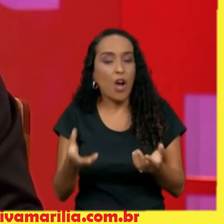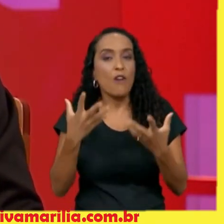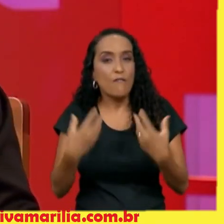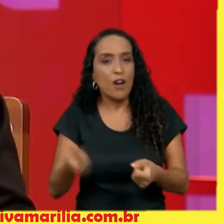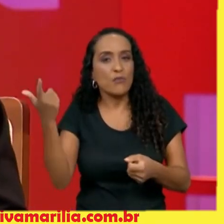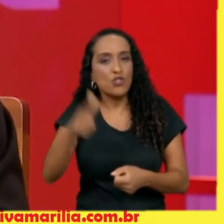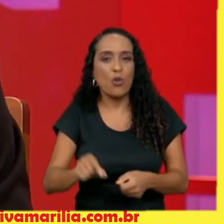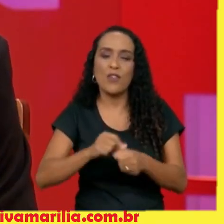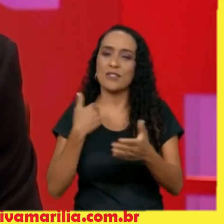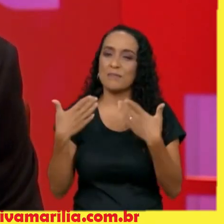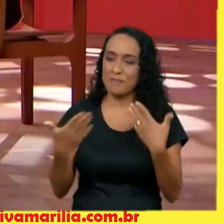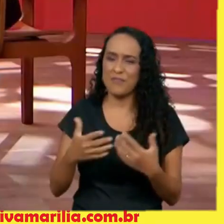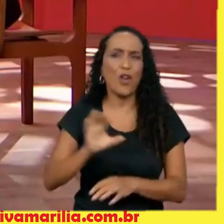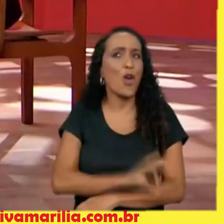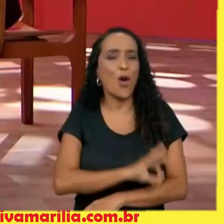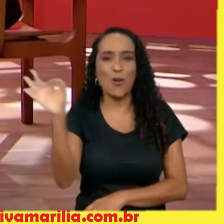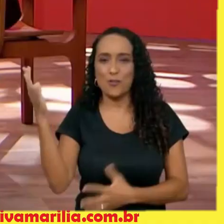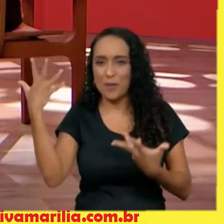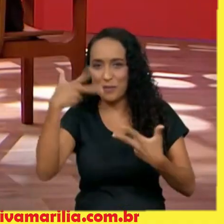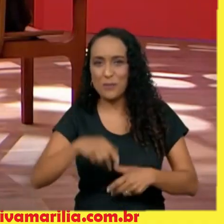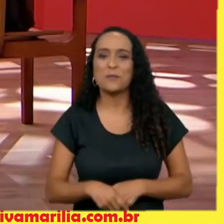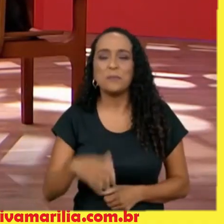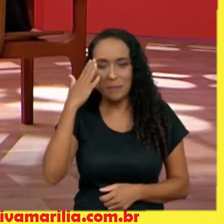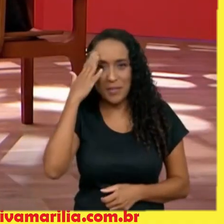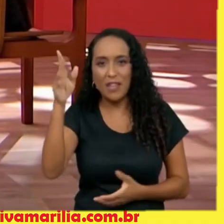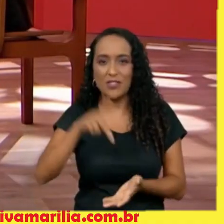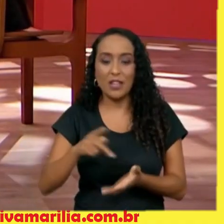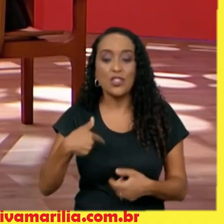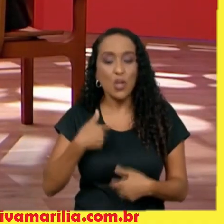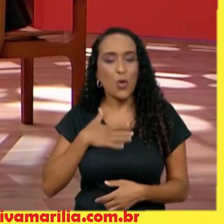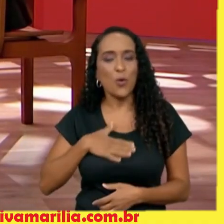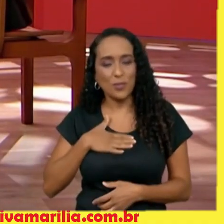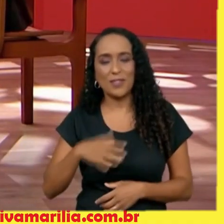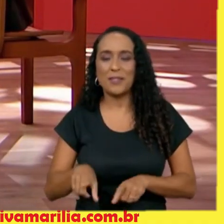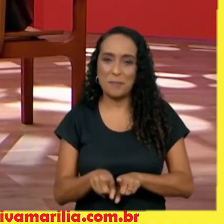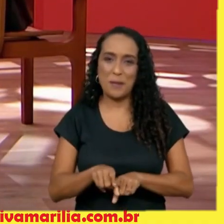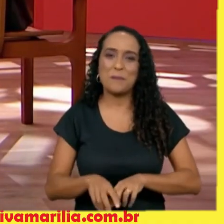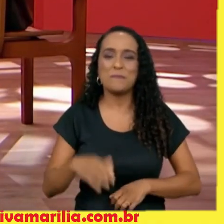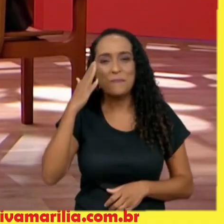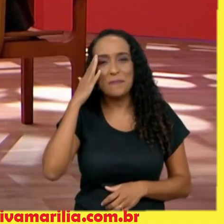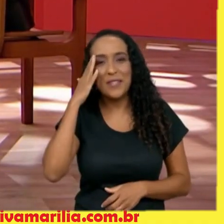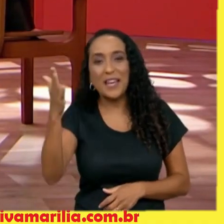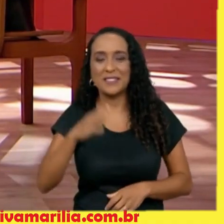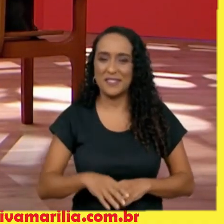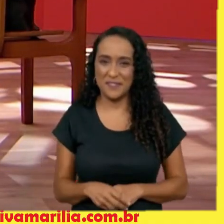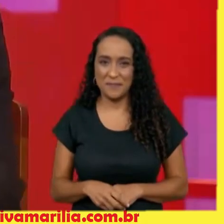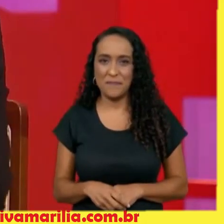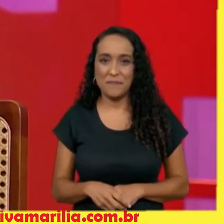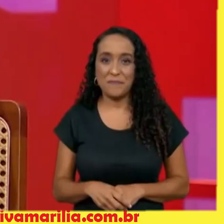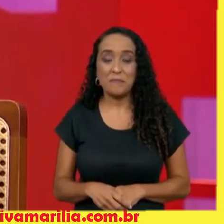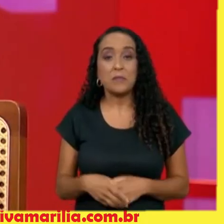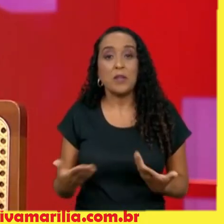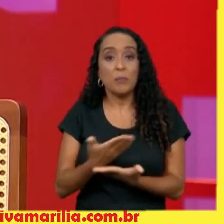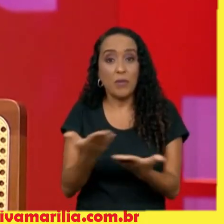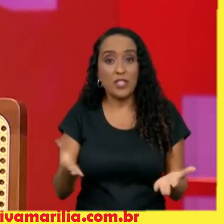agradeço, foi espetacular, cara. Obrigado demais. Querido. Obrigado. Eu gostei muito também. Obrigado. A gente se revê. Ok. Bom,